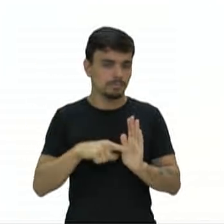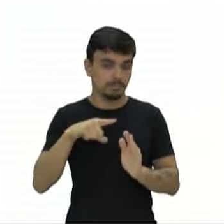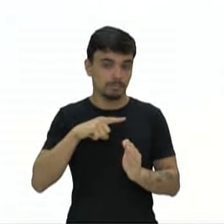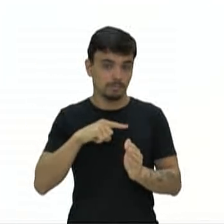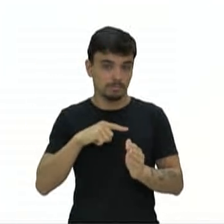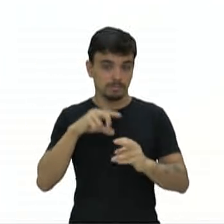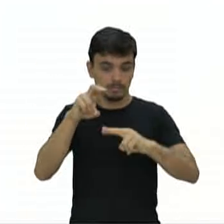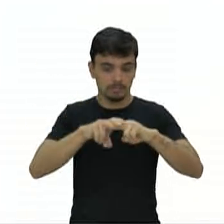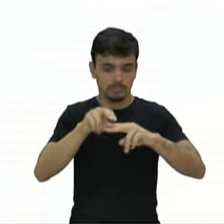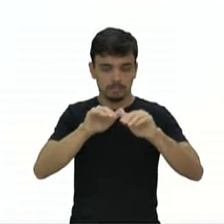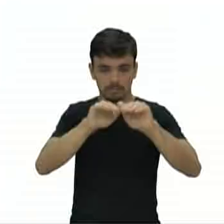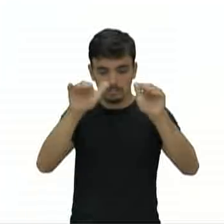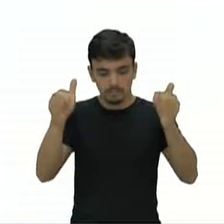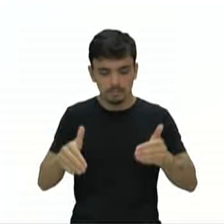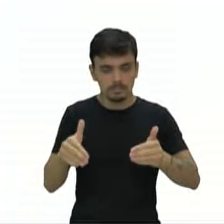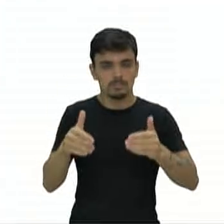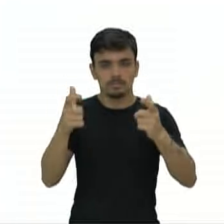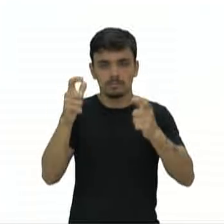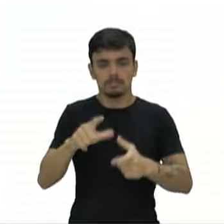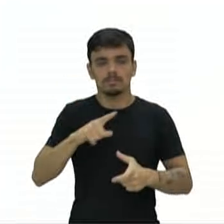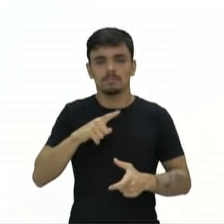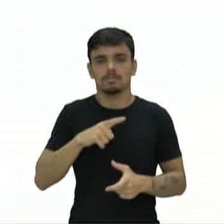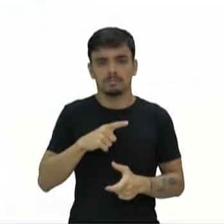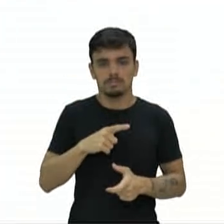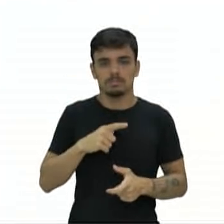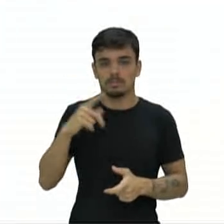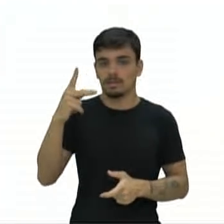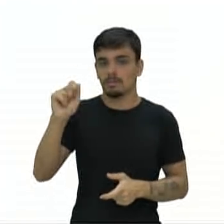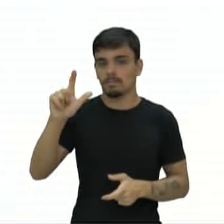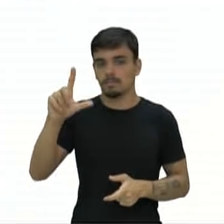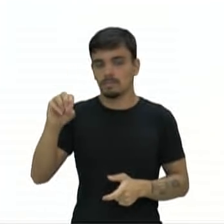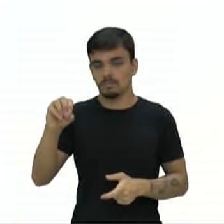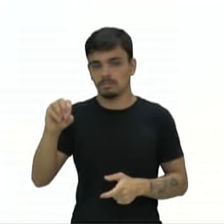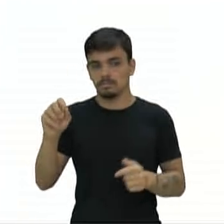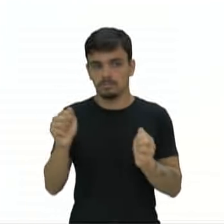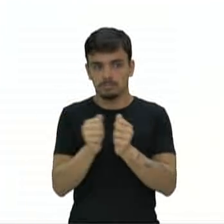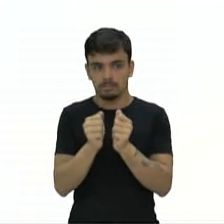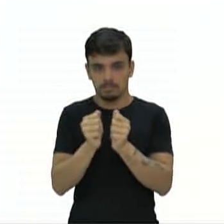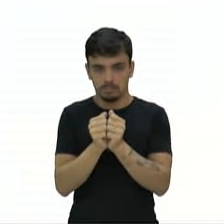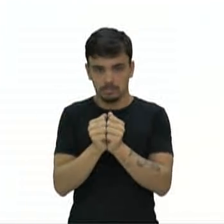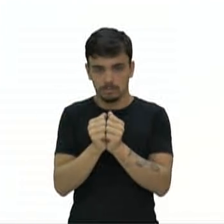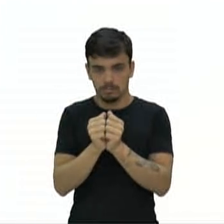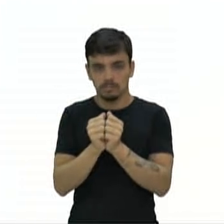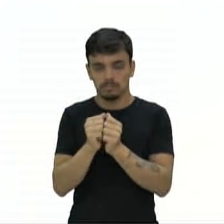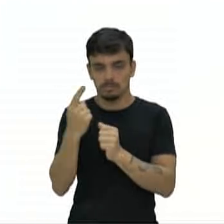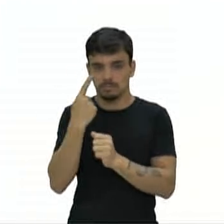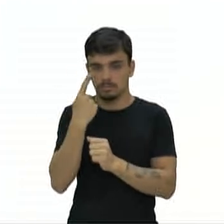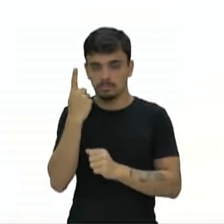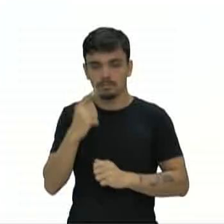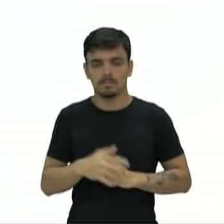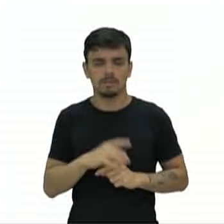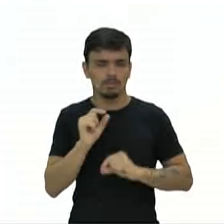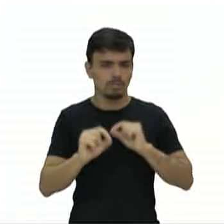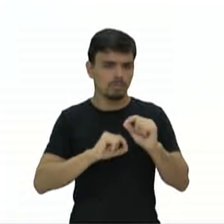altar, com um espaço onde era feito, né, ou a gente pode chamar de palco, né, circundado pela plateia, circular em ascendente. O que é isso, professor? Essas palavras difíceis